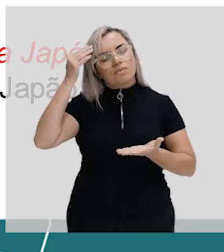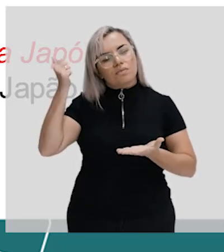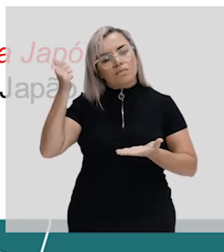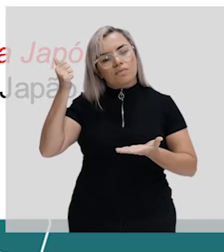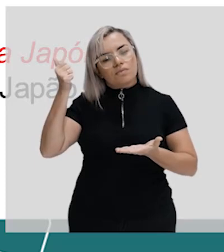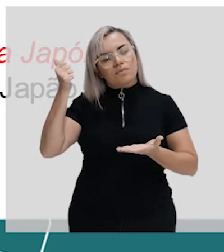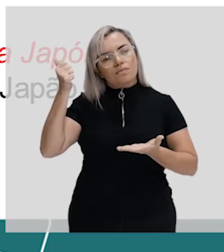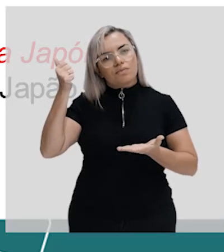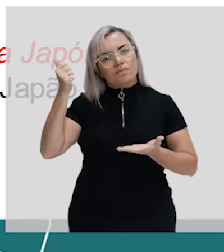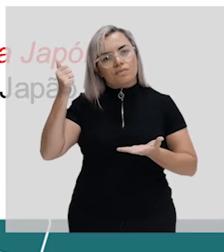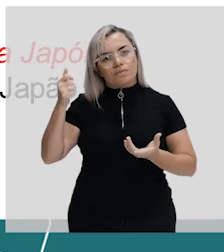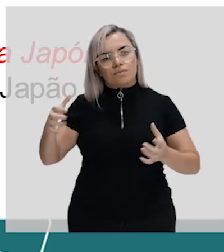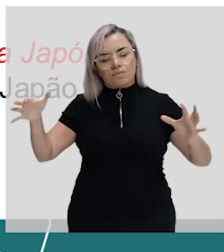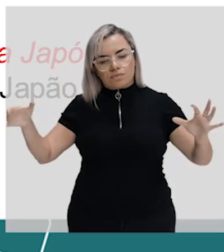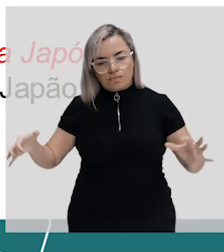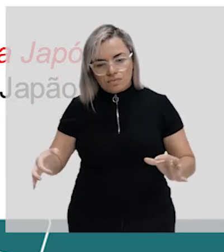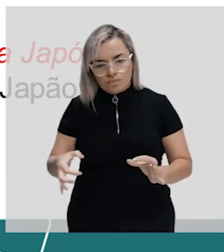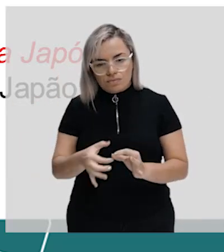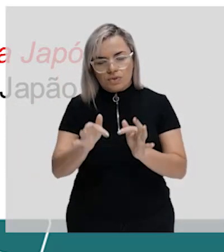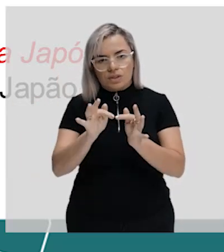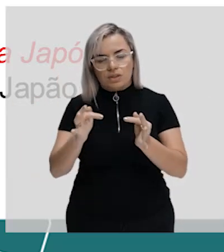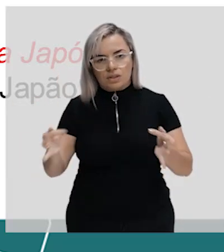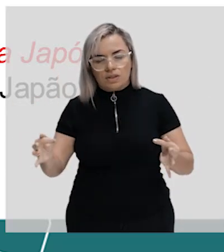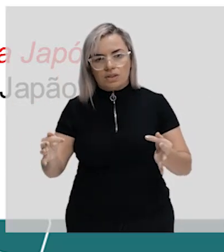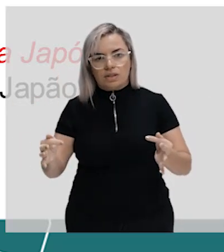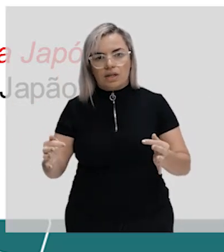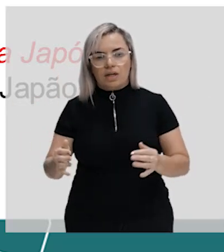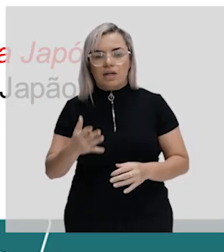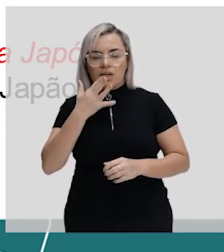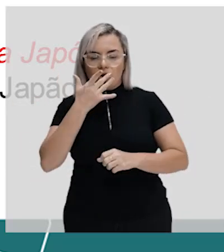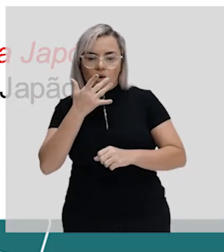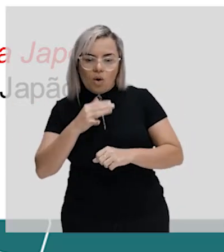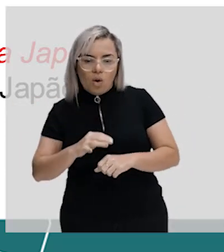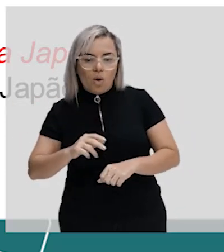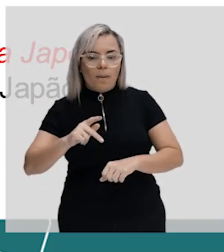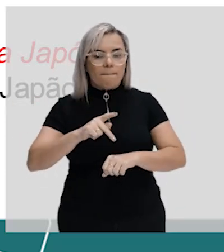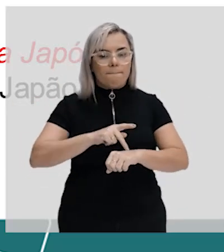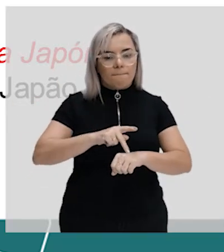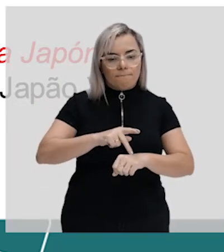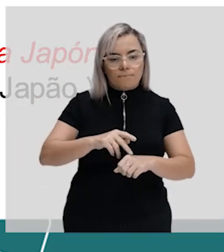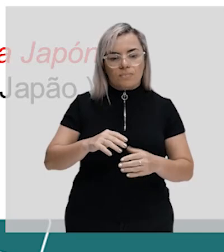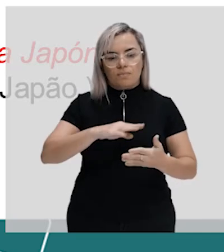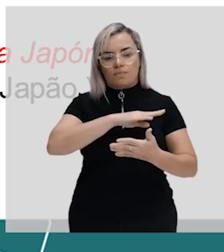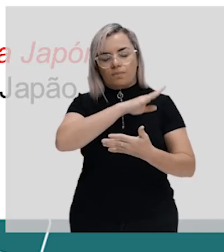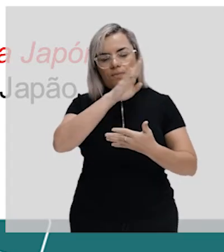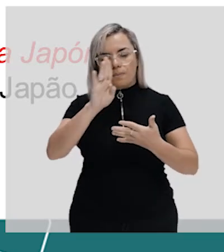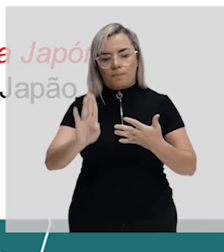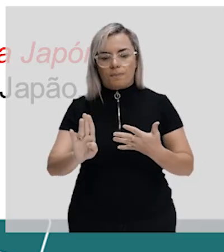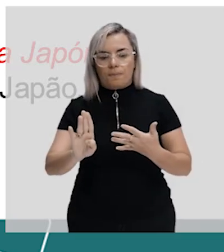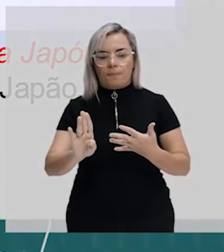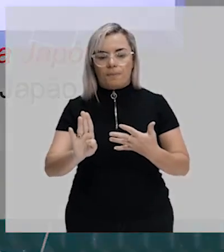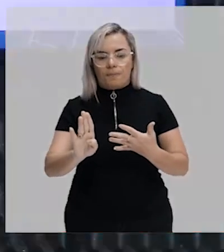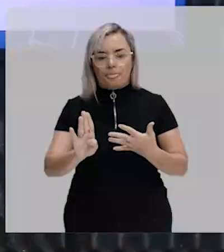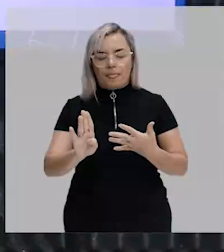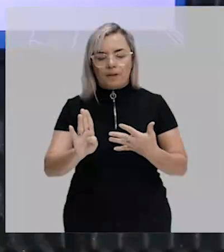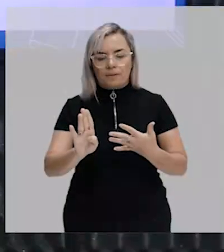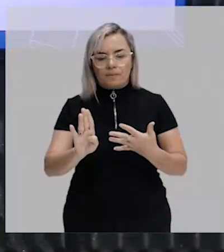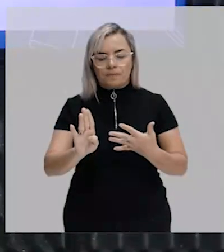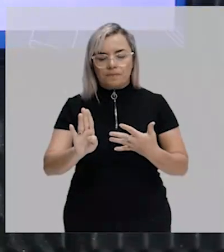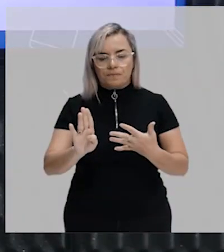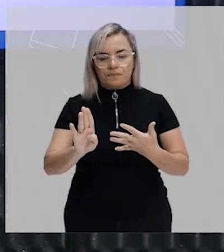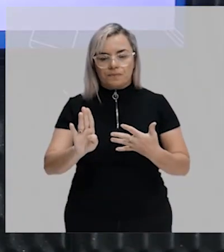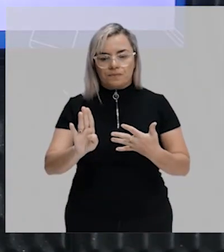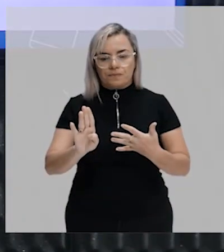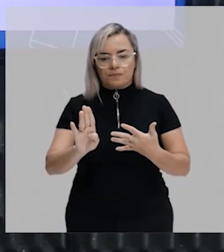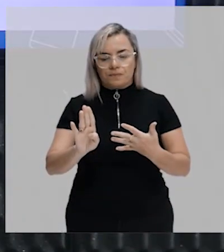dessa conjunção que está destacada, es decir. Aí eu tenho na letra B, si conducieras com cuidado,